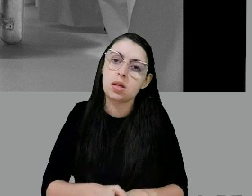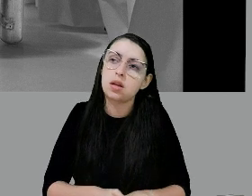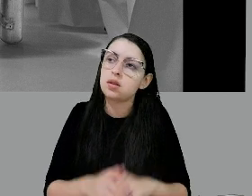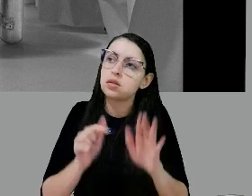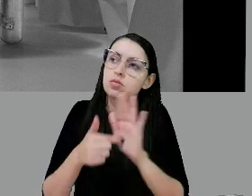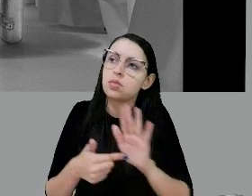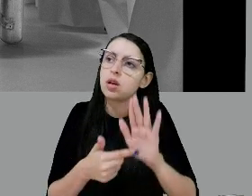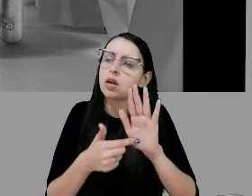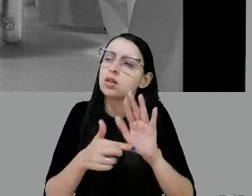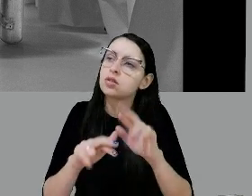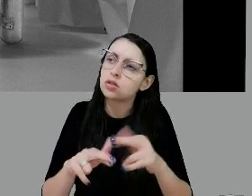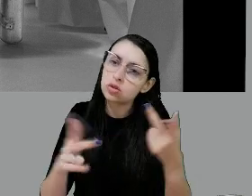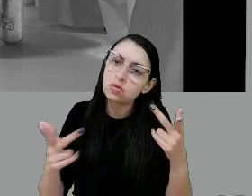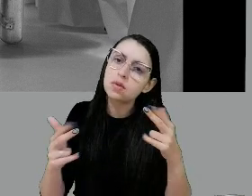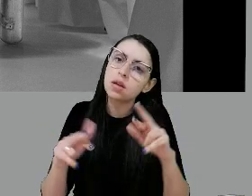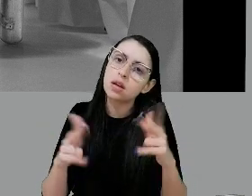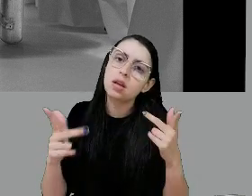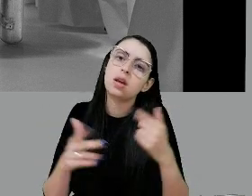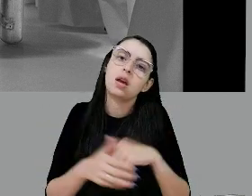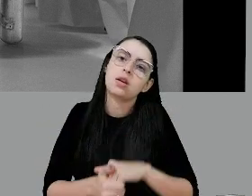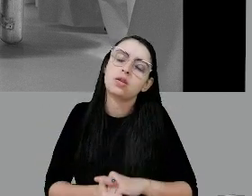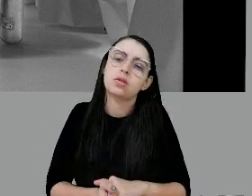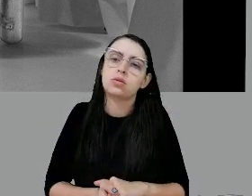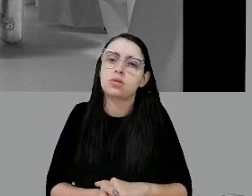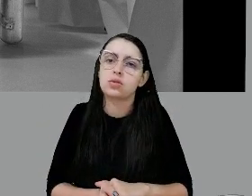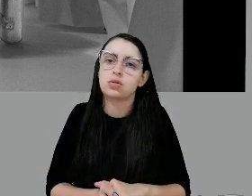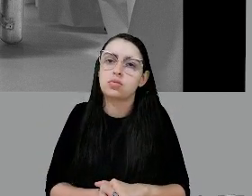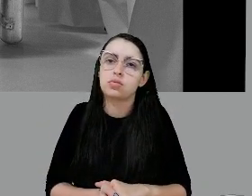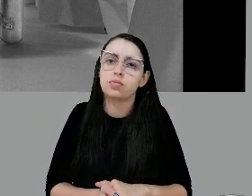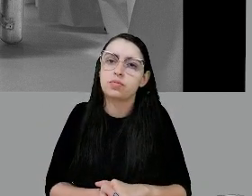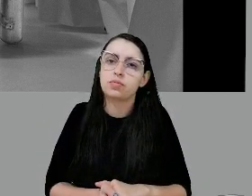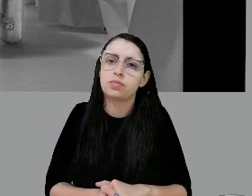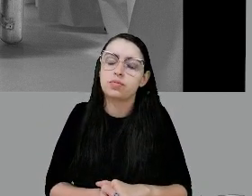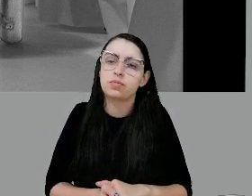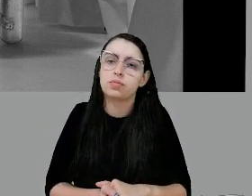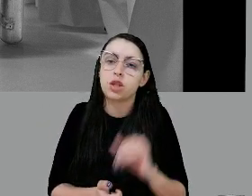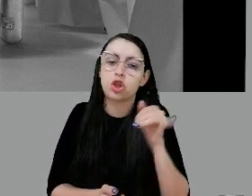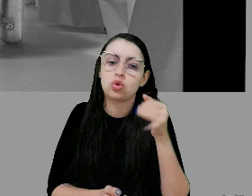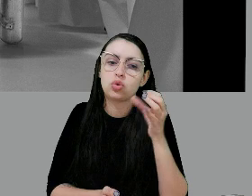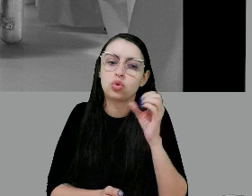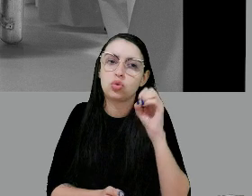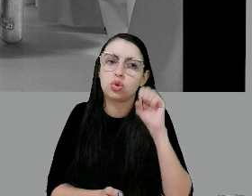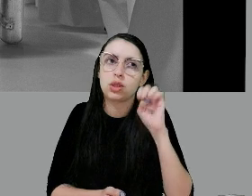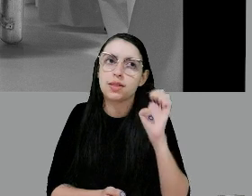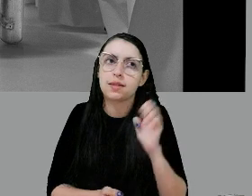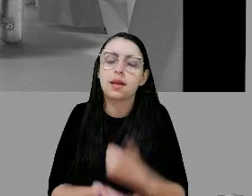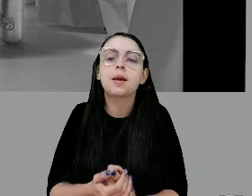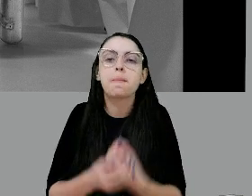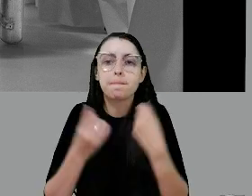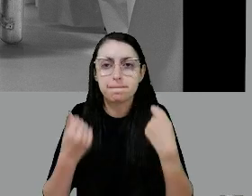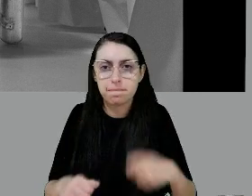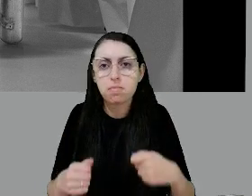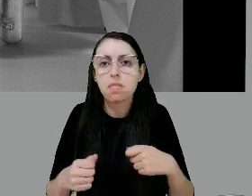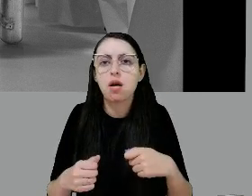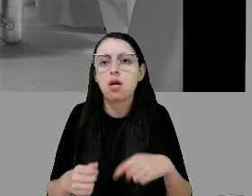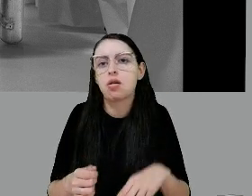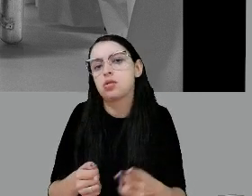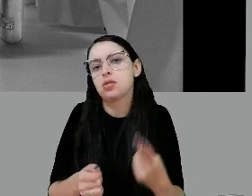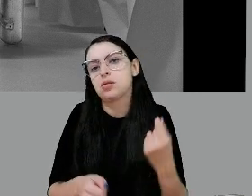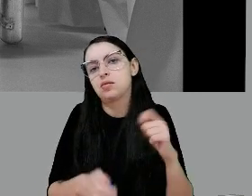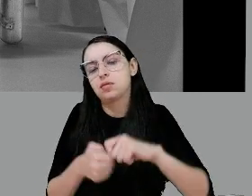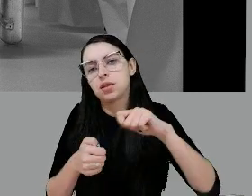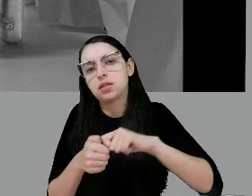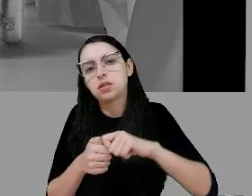na mídia, elas não têm essa qualidade documental que o José está proporcionando. Entendeu? É